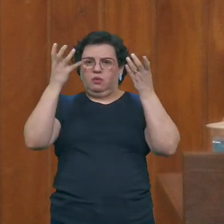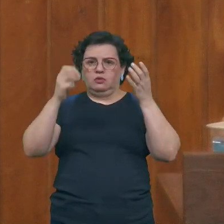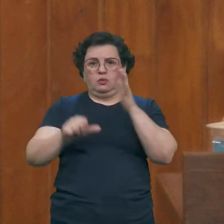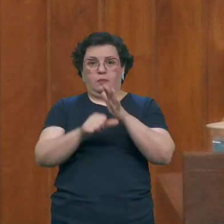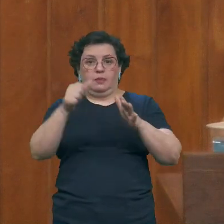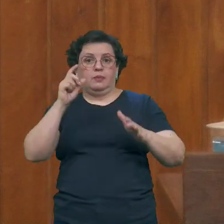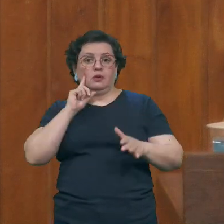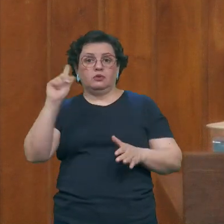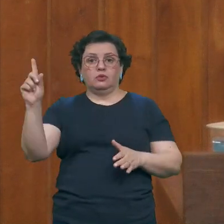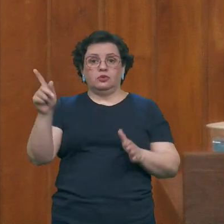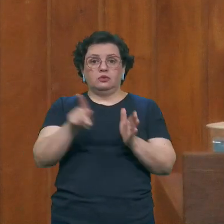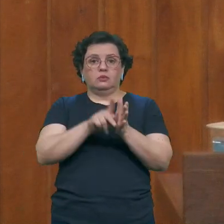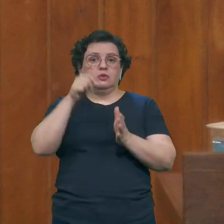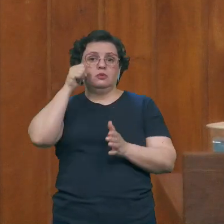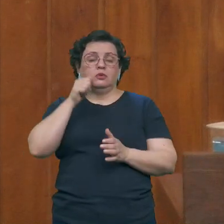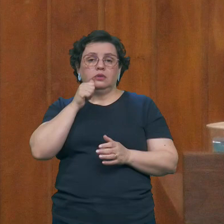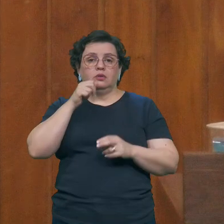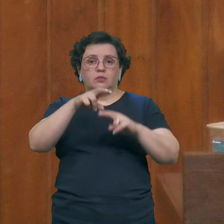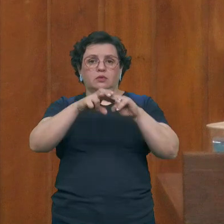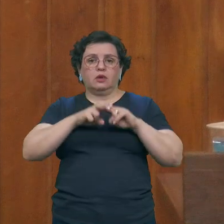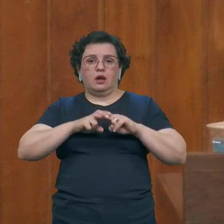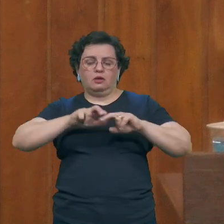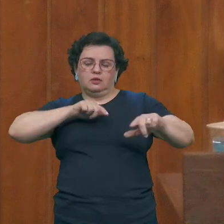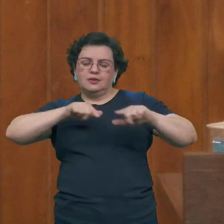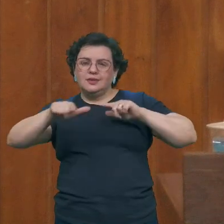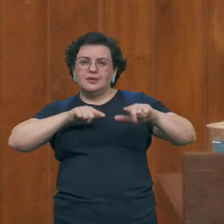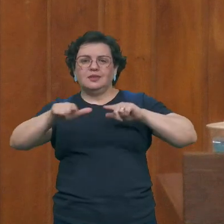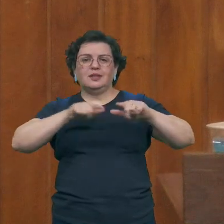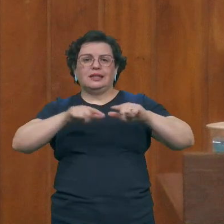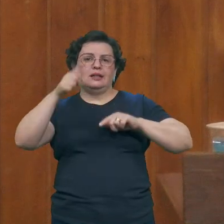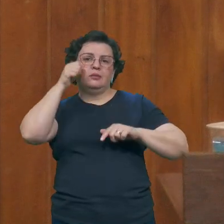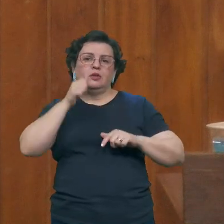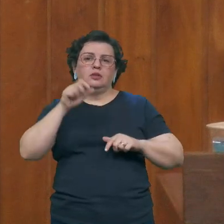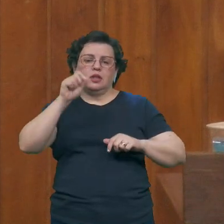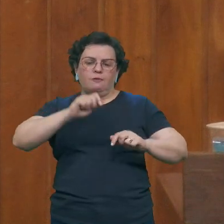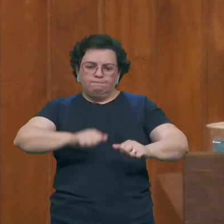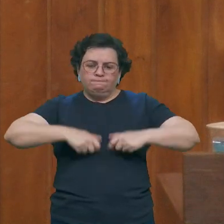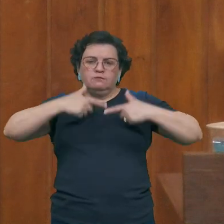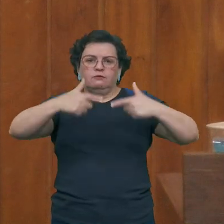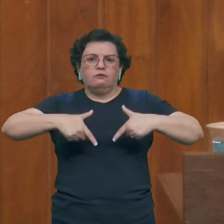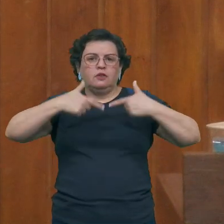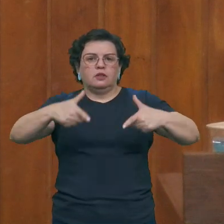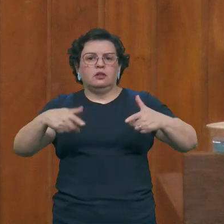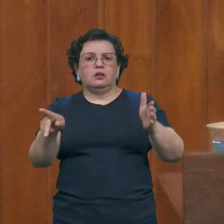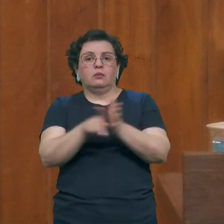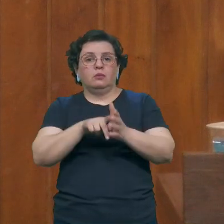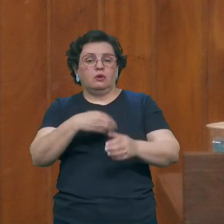da mulher, em alusão às trabalhadoras que enfrentaram sua própria vida,